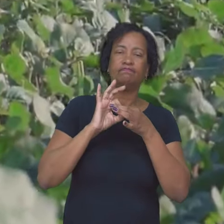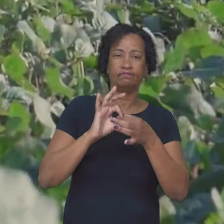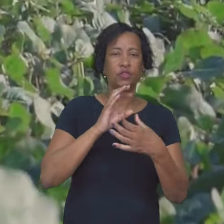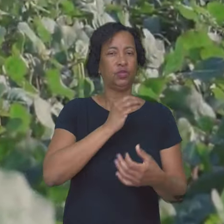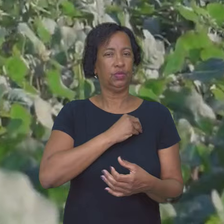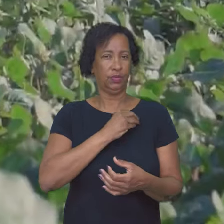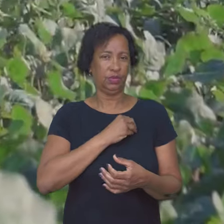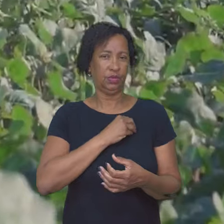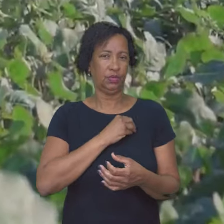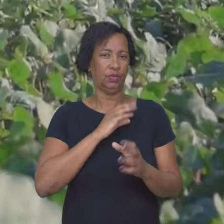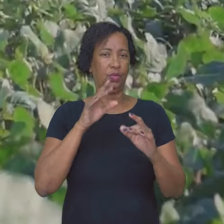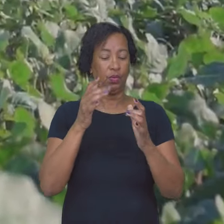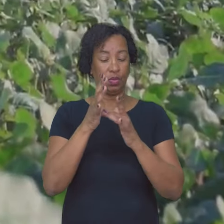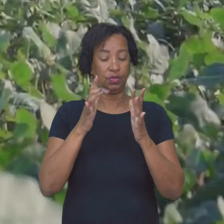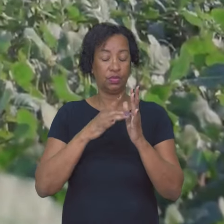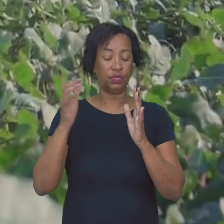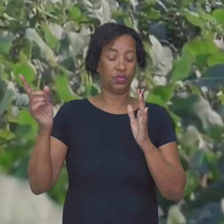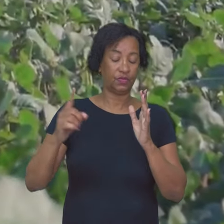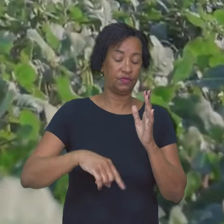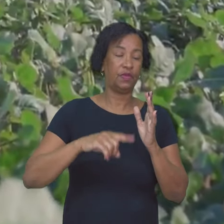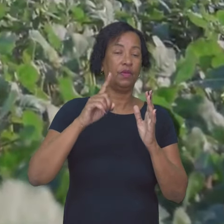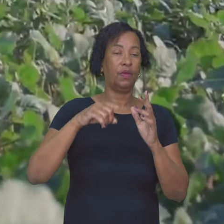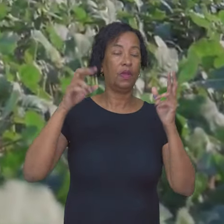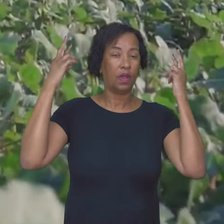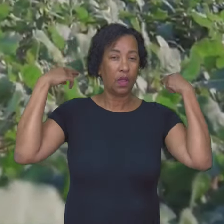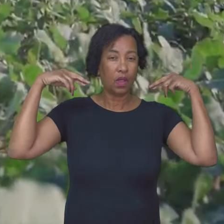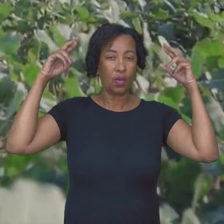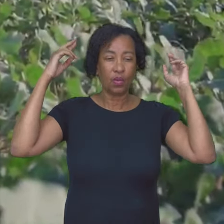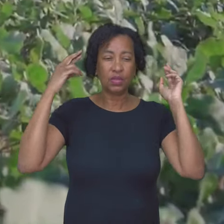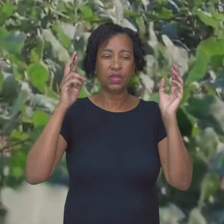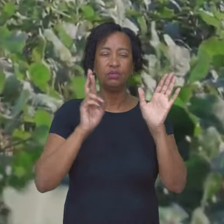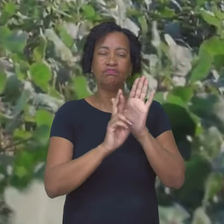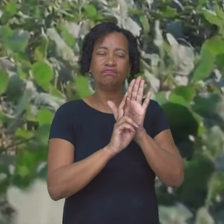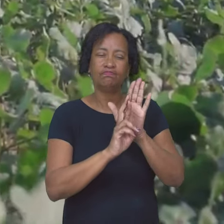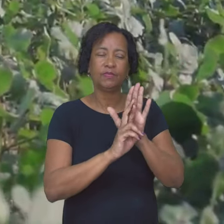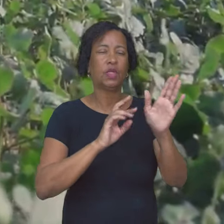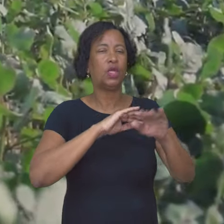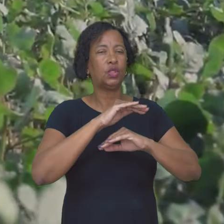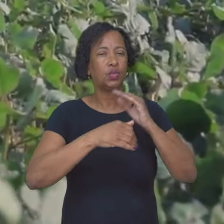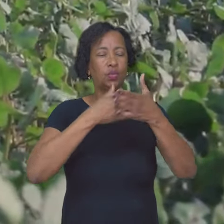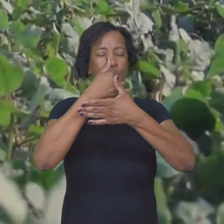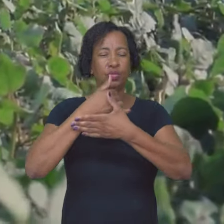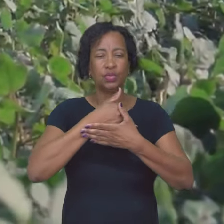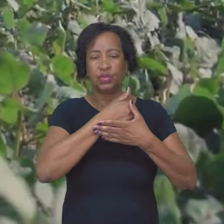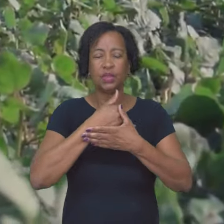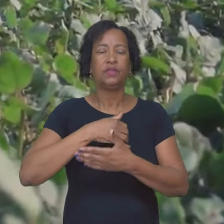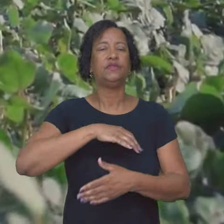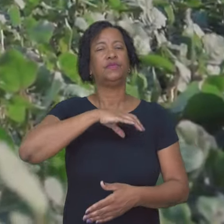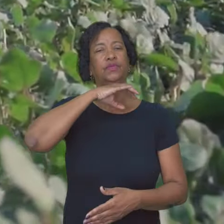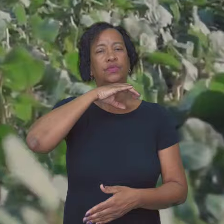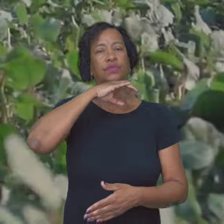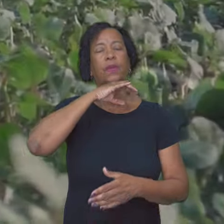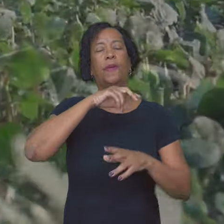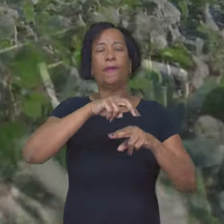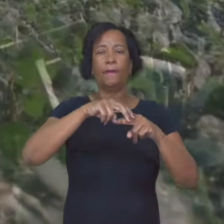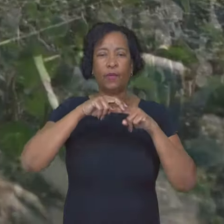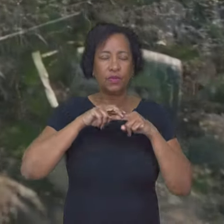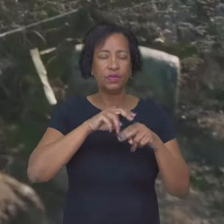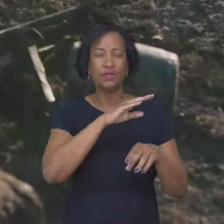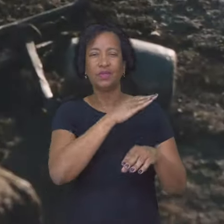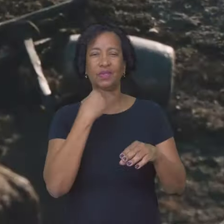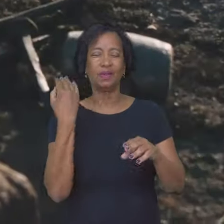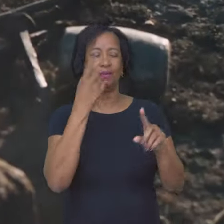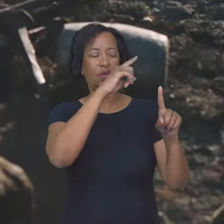veio ele foi o cordeiro representado em todos aqueles sacrifícios de animais é por isso que a morte de Jesus na cruz é